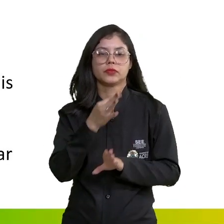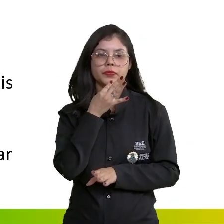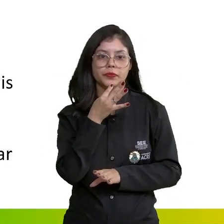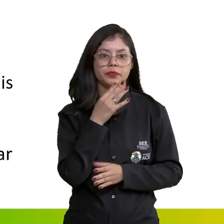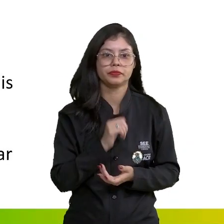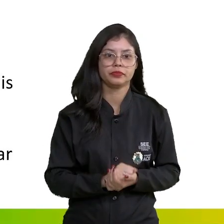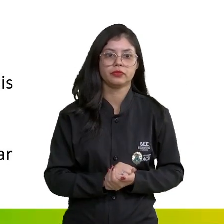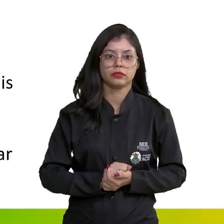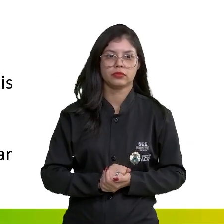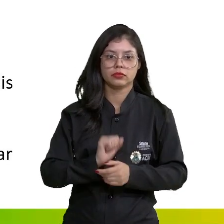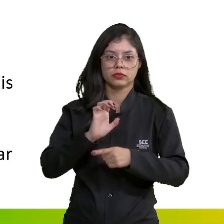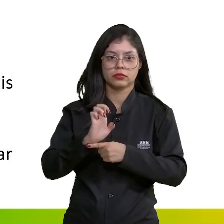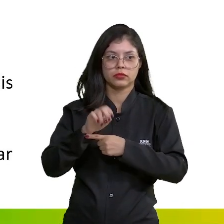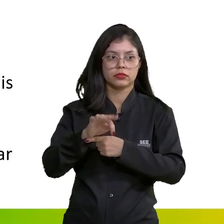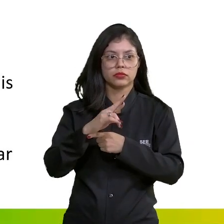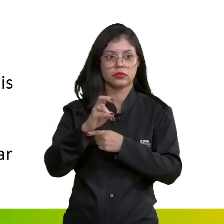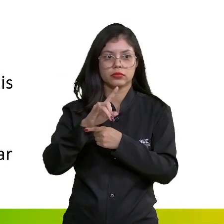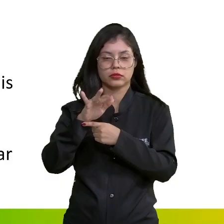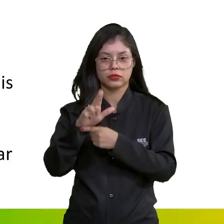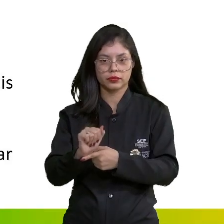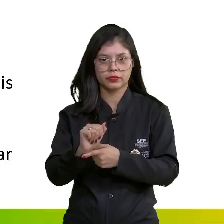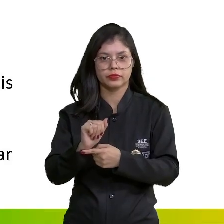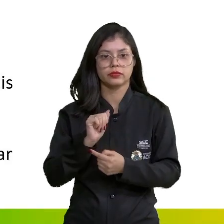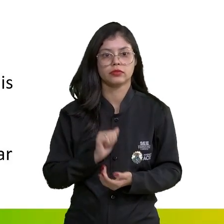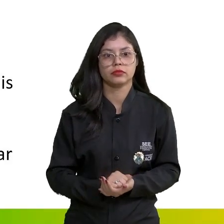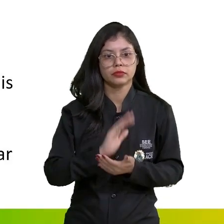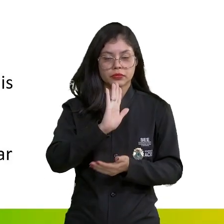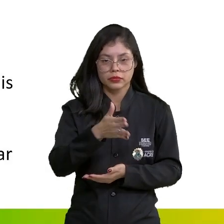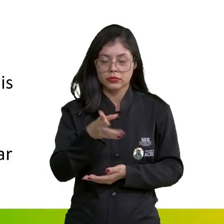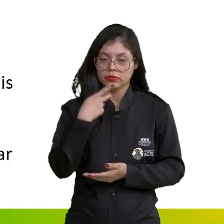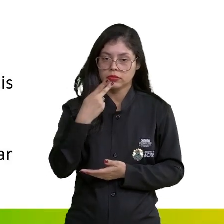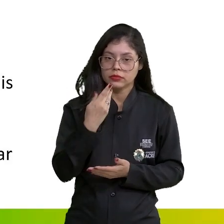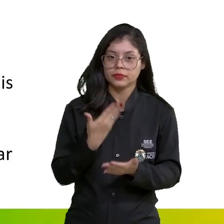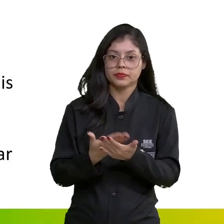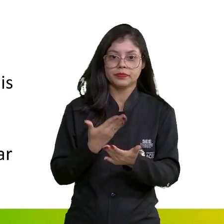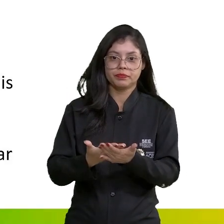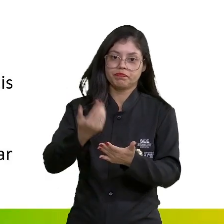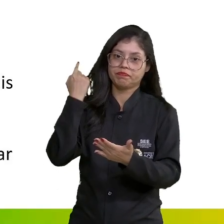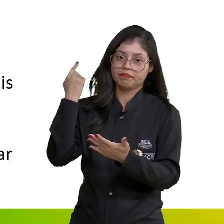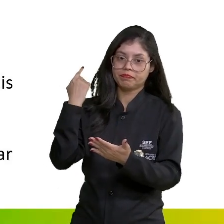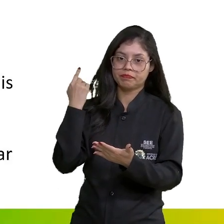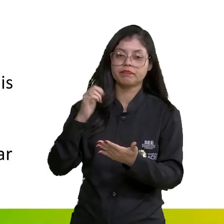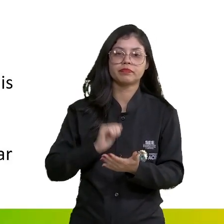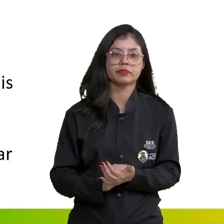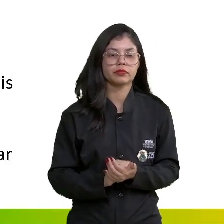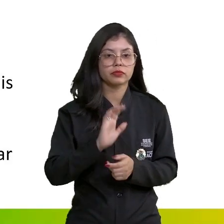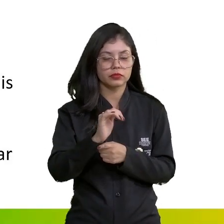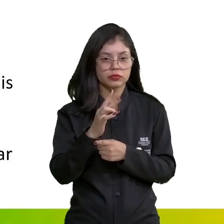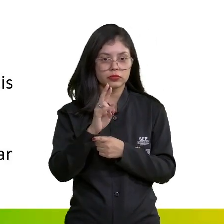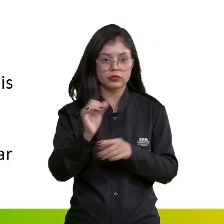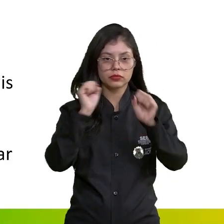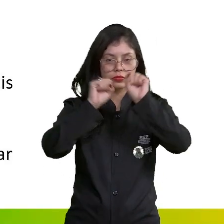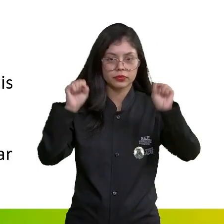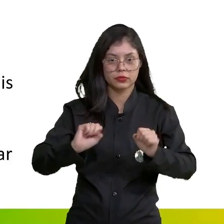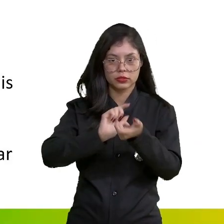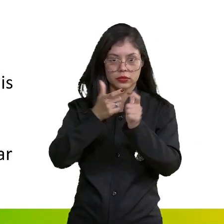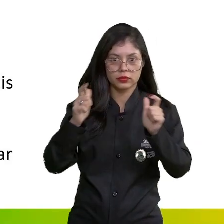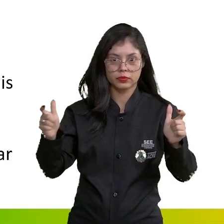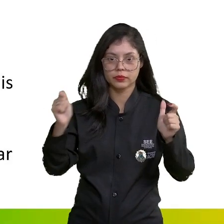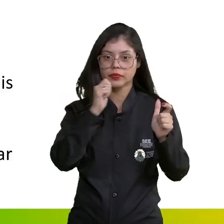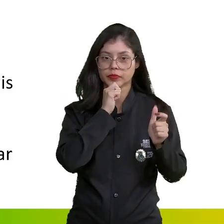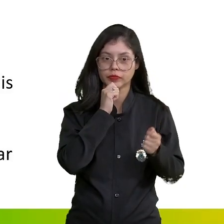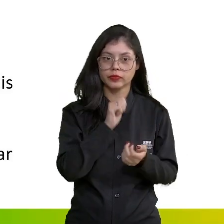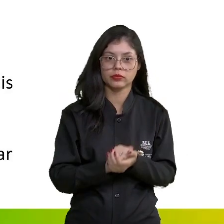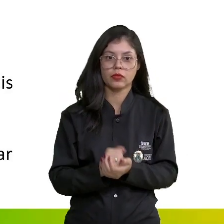conhece. Entropia, pessoal. A gente já falou isso na nossa aula passada. A entropia do sistema aumenta